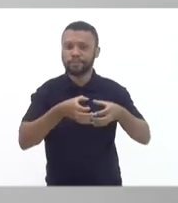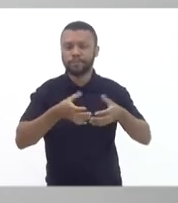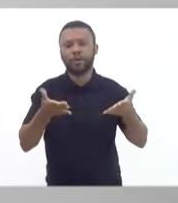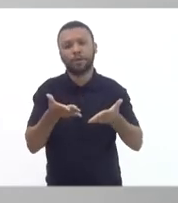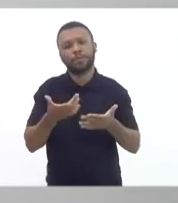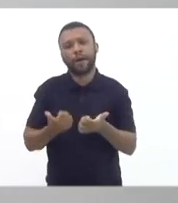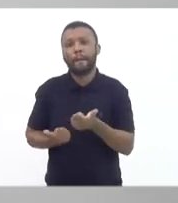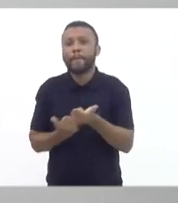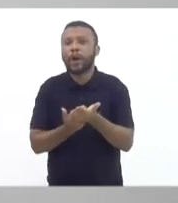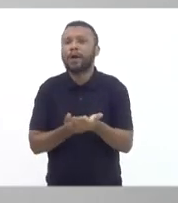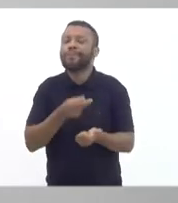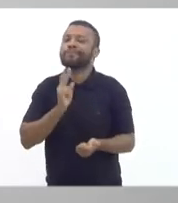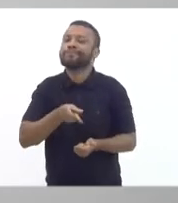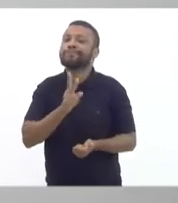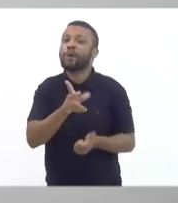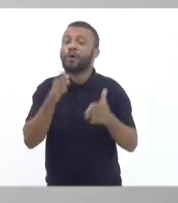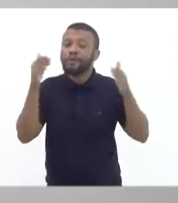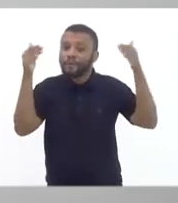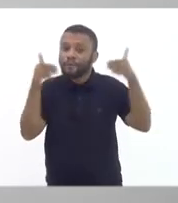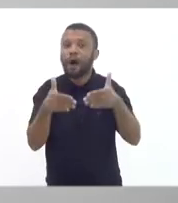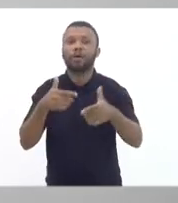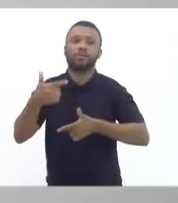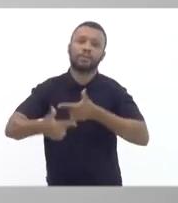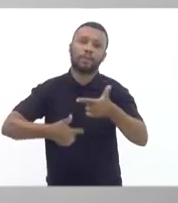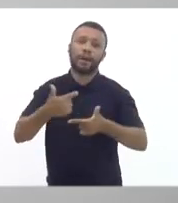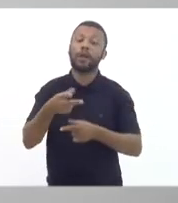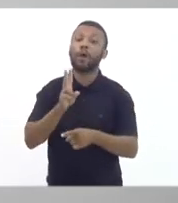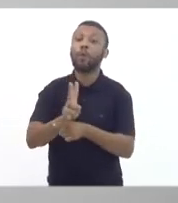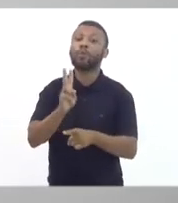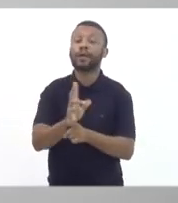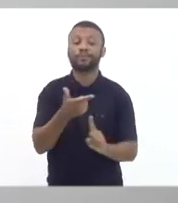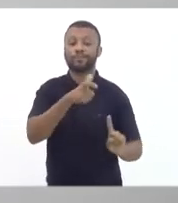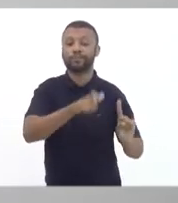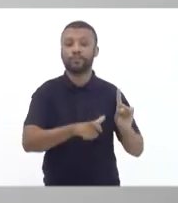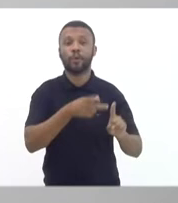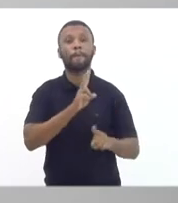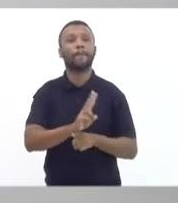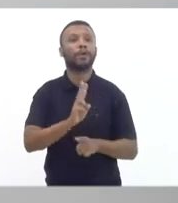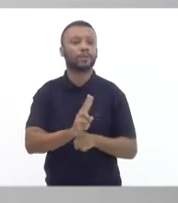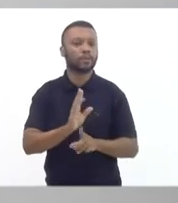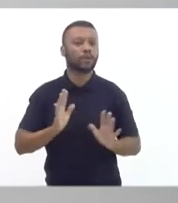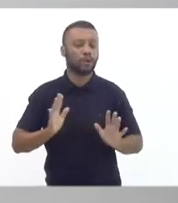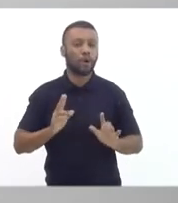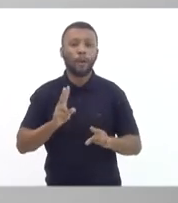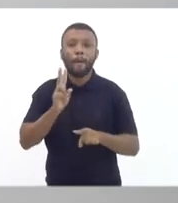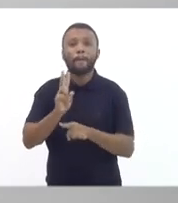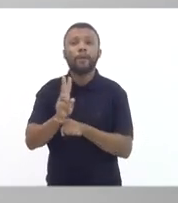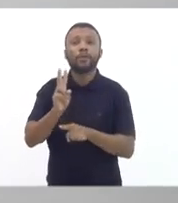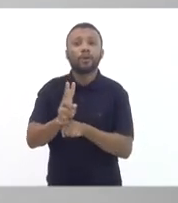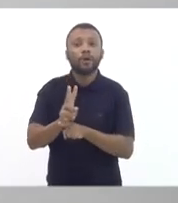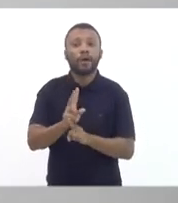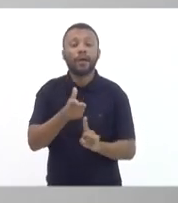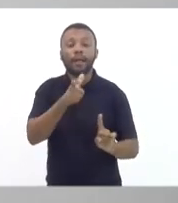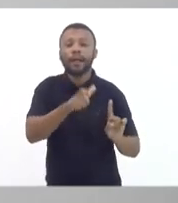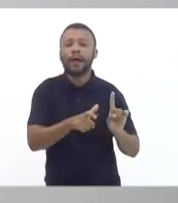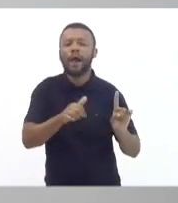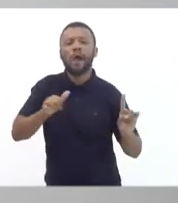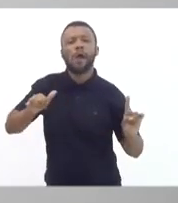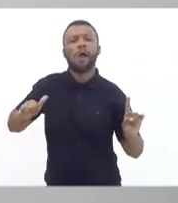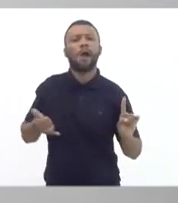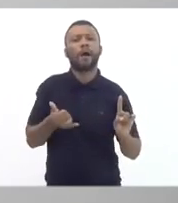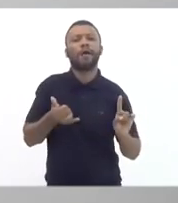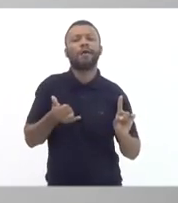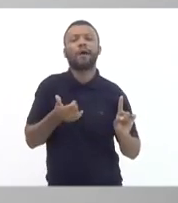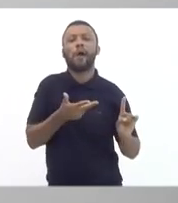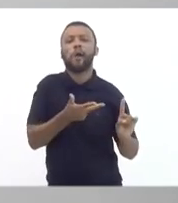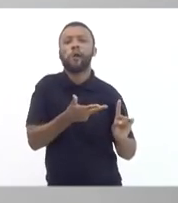trabalho e o foco do nosso trabalho é o cuidado com o protetor. Tá? O protetor ele é muito usado de uma forma